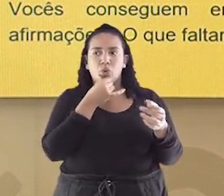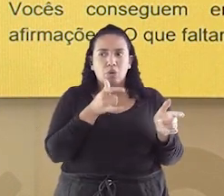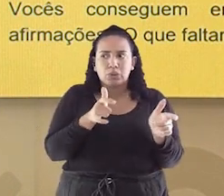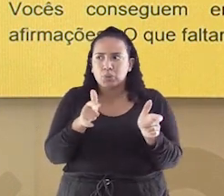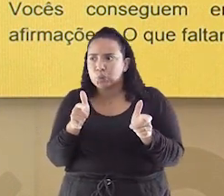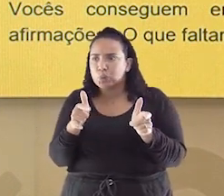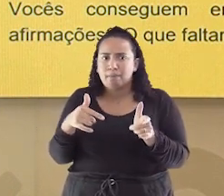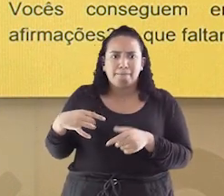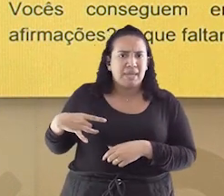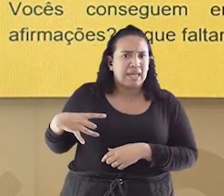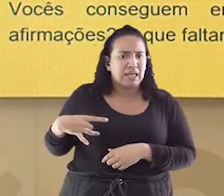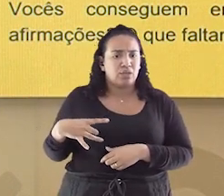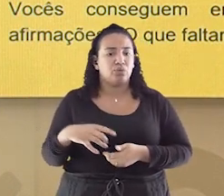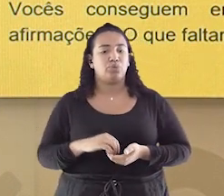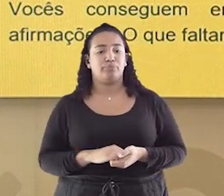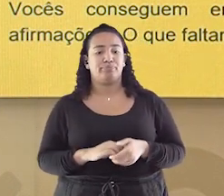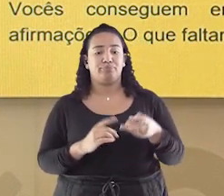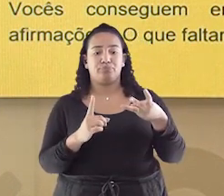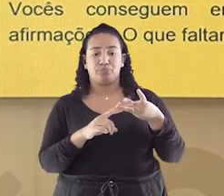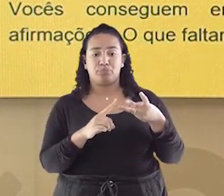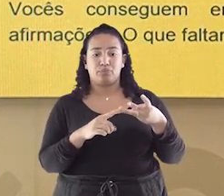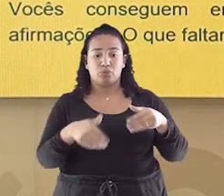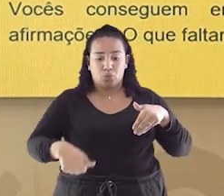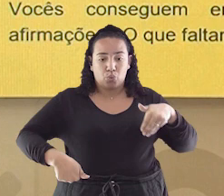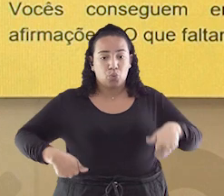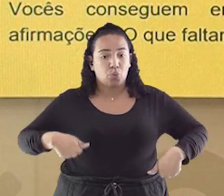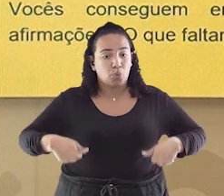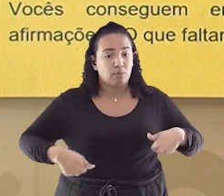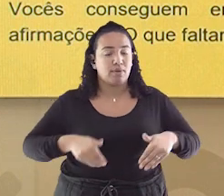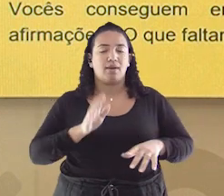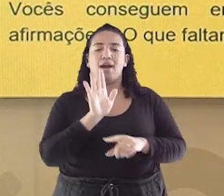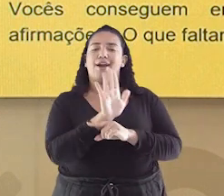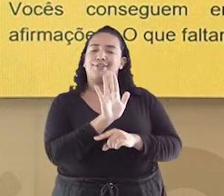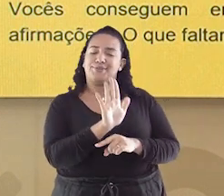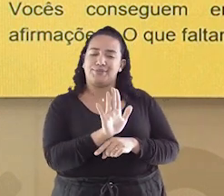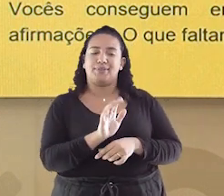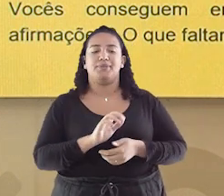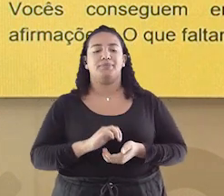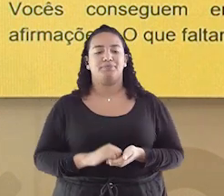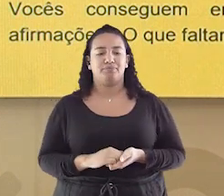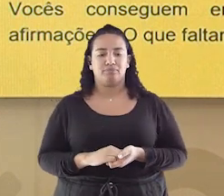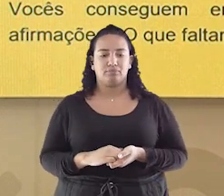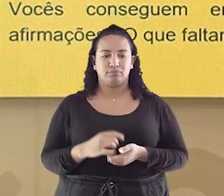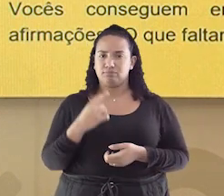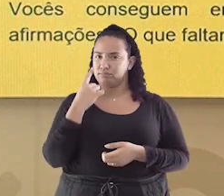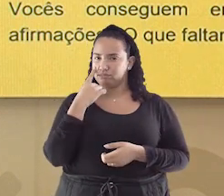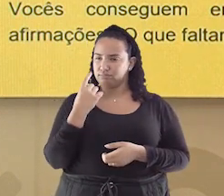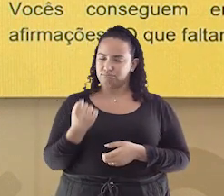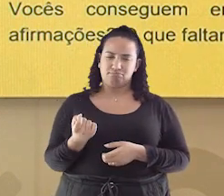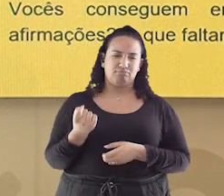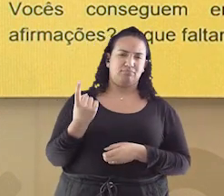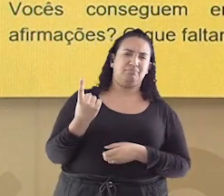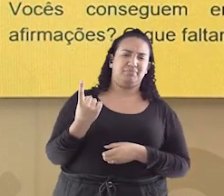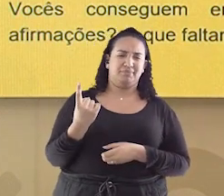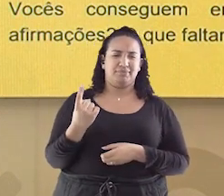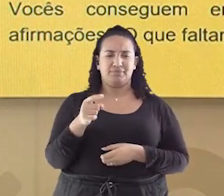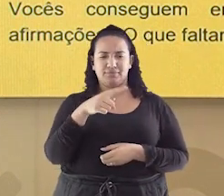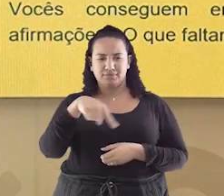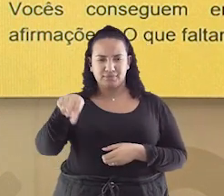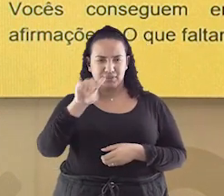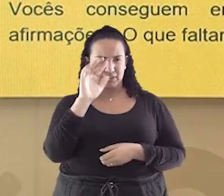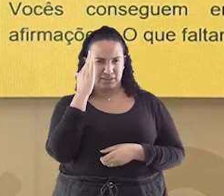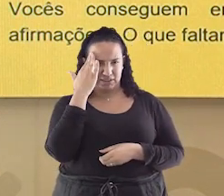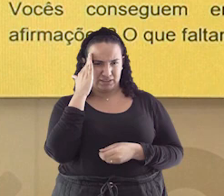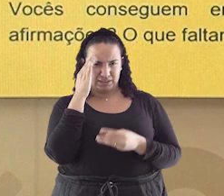caçadores temem. O Curupira ajuda. Que estranho, não é? Vocês conseguem